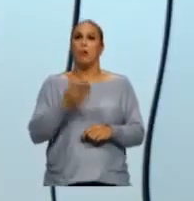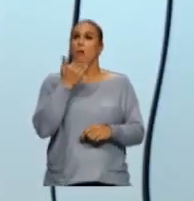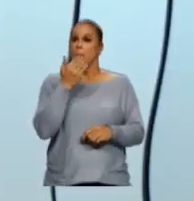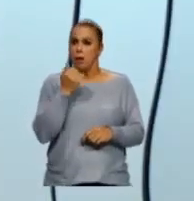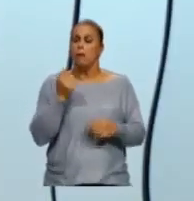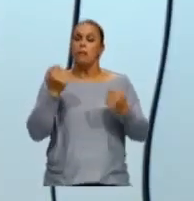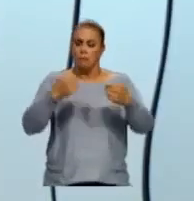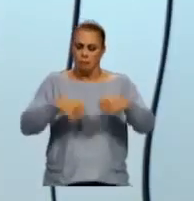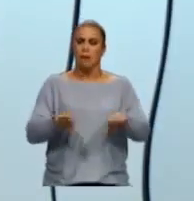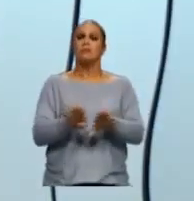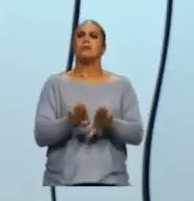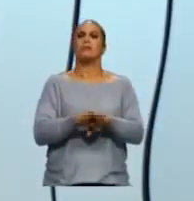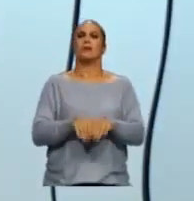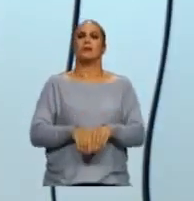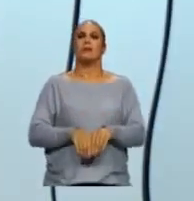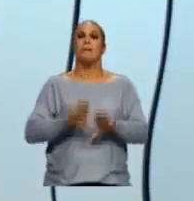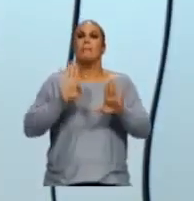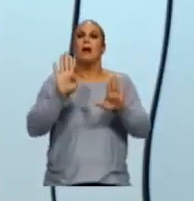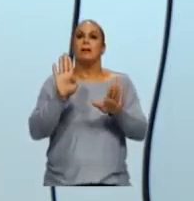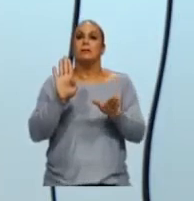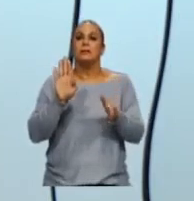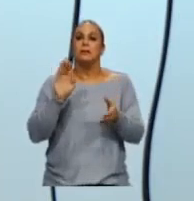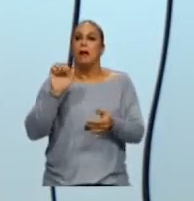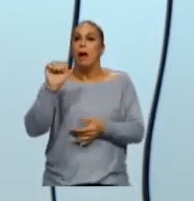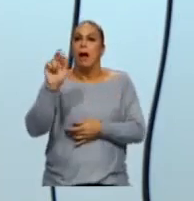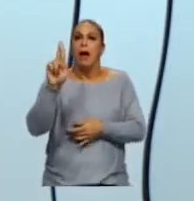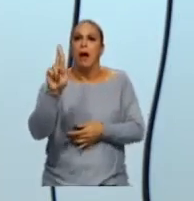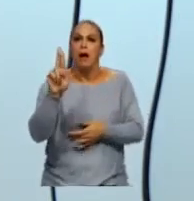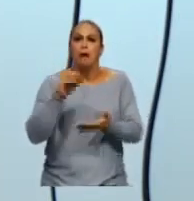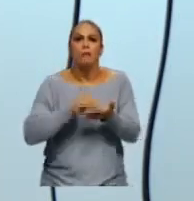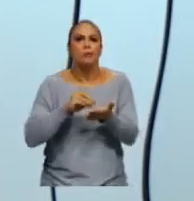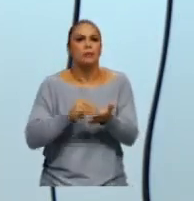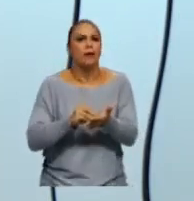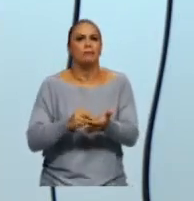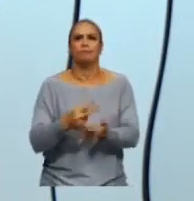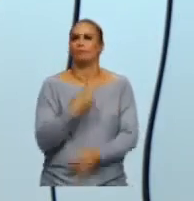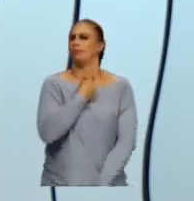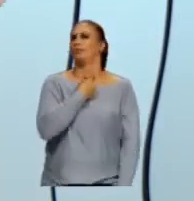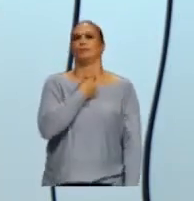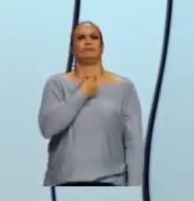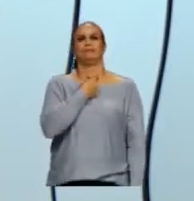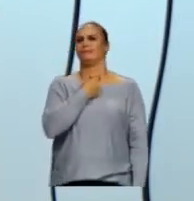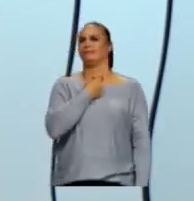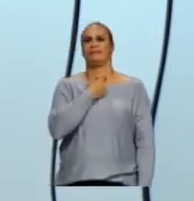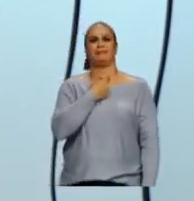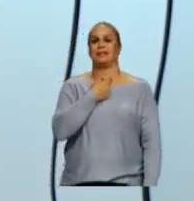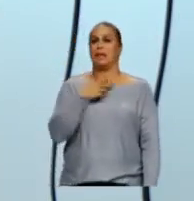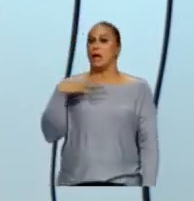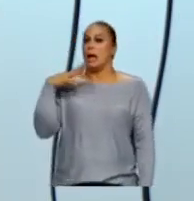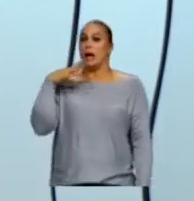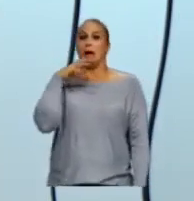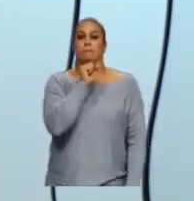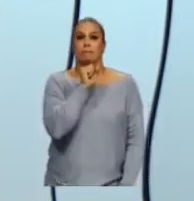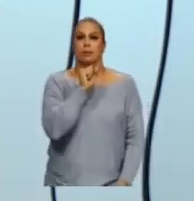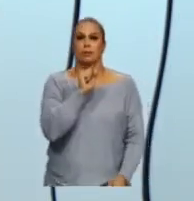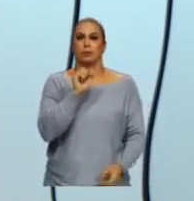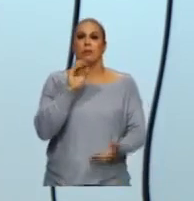ficar segundos. Com poucos segundos, se você tampar o nariz e a boca, você consegue se sentir